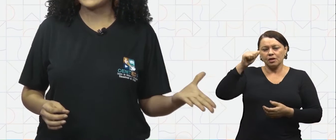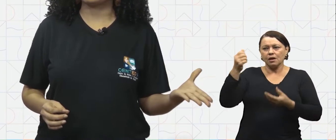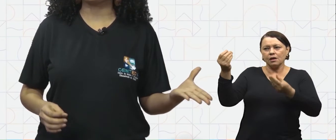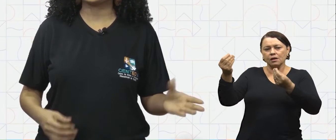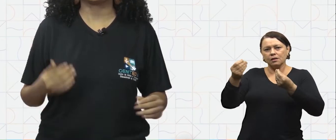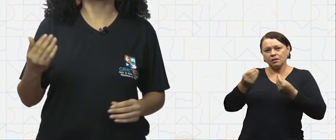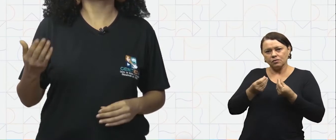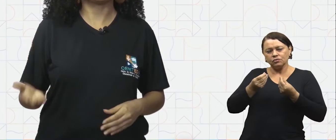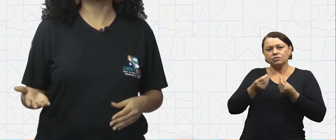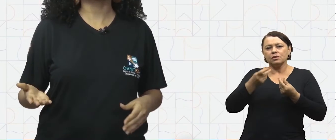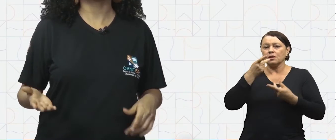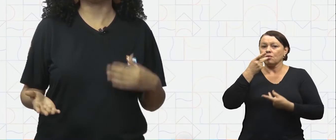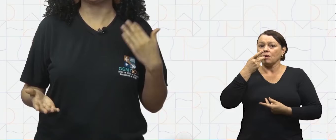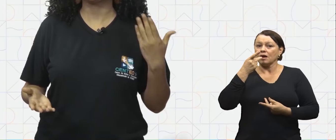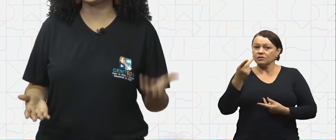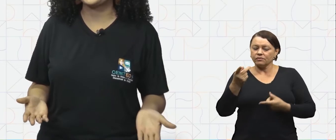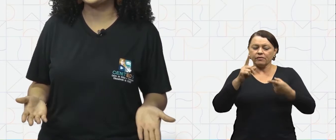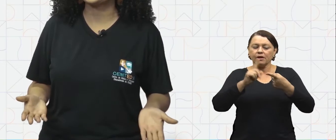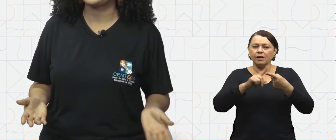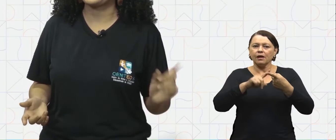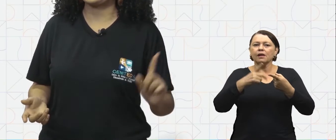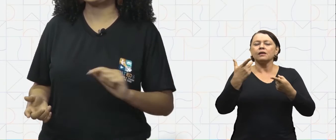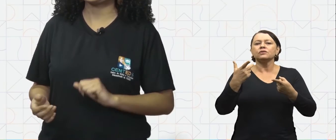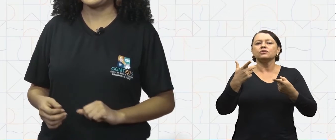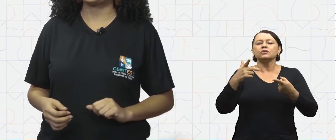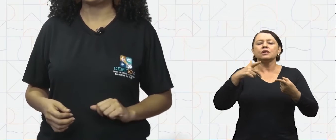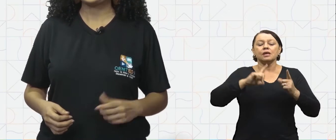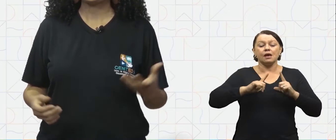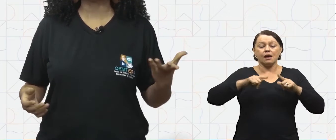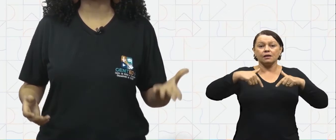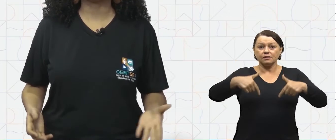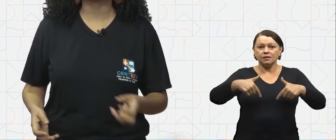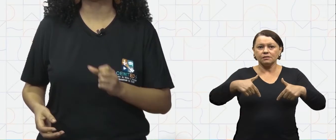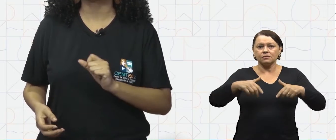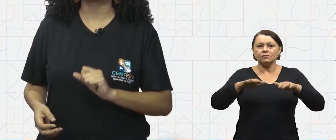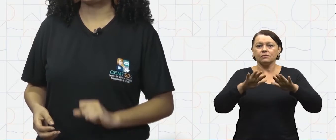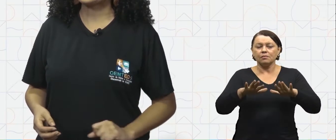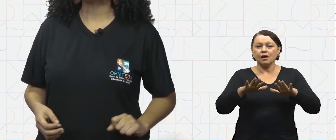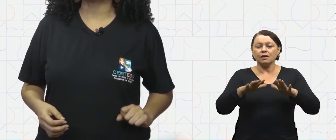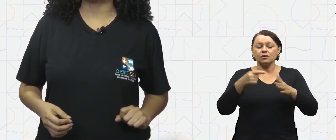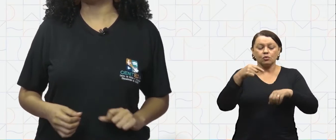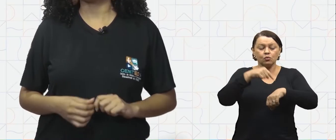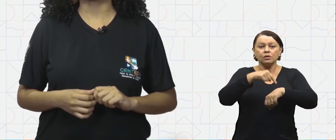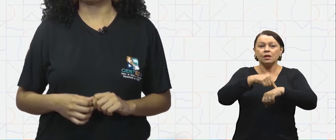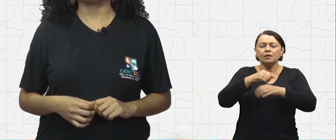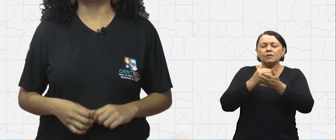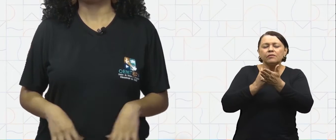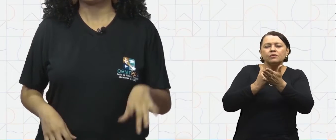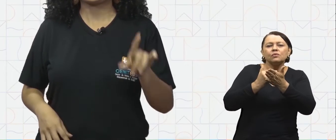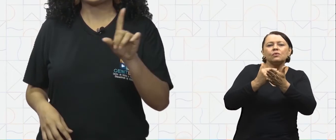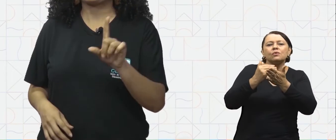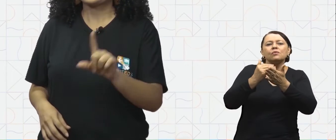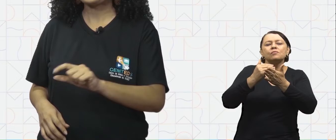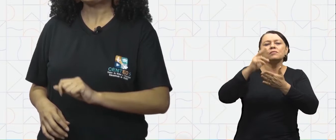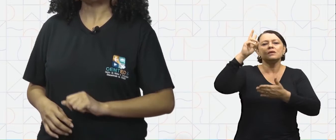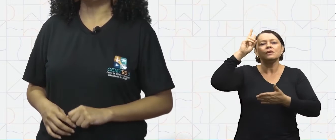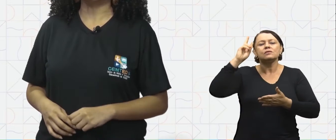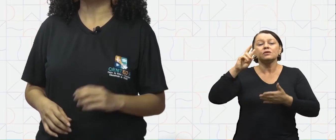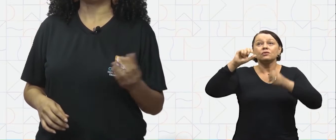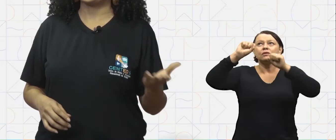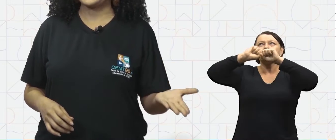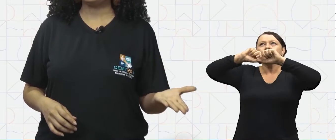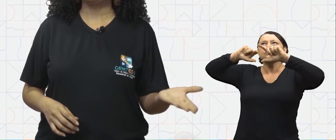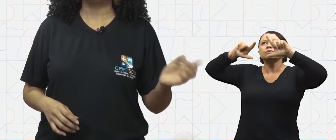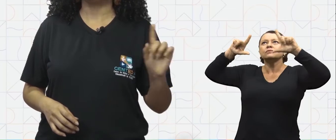que faltavam, as falas e ações, além do cenário. O tempo estava logo no início da história. era pela